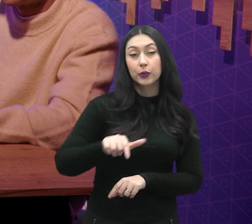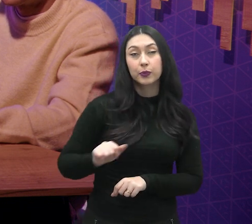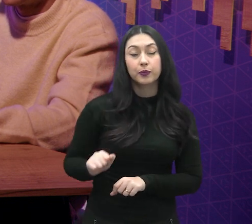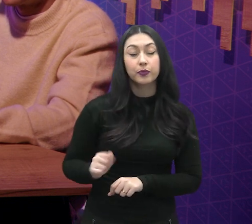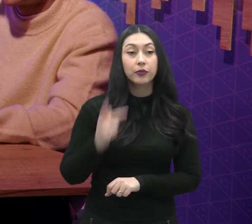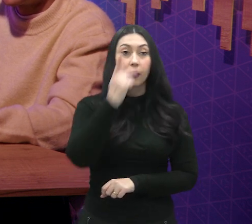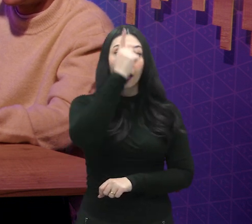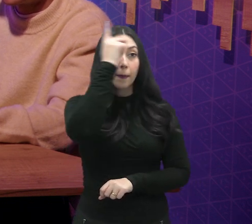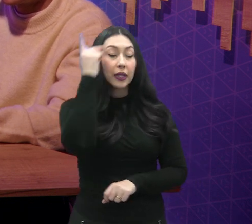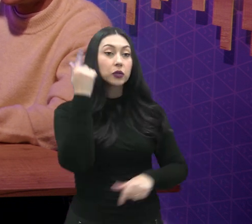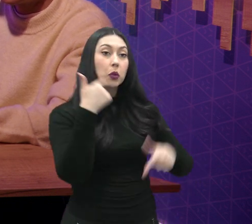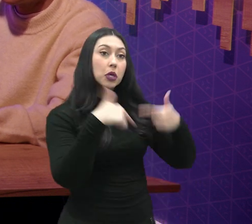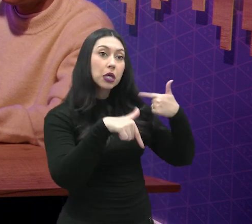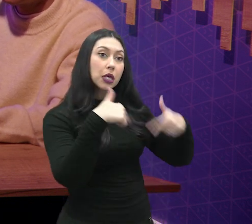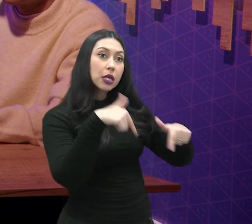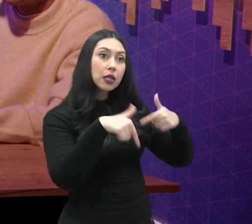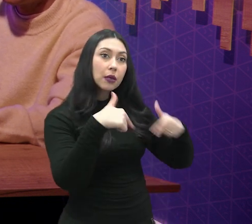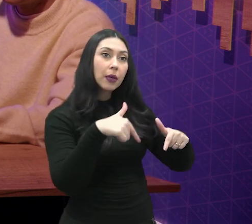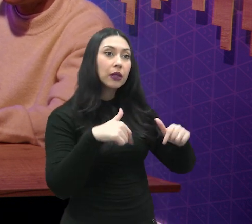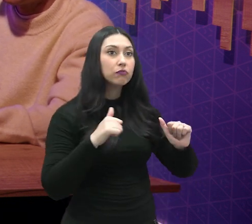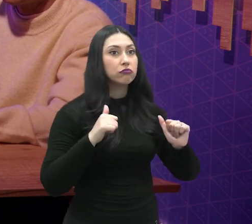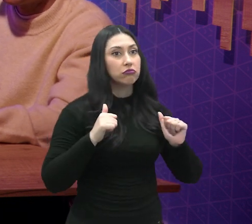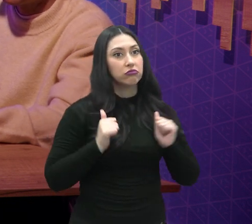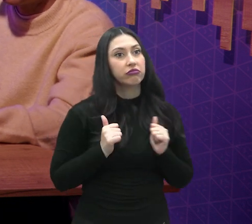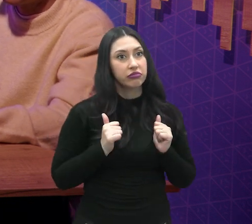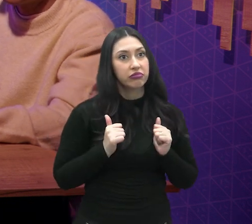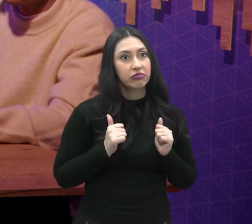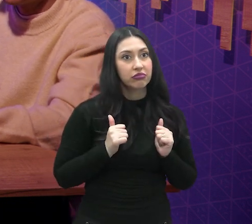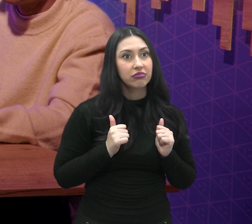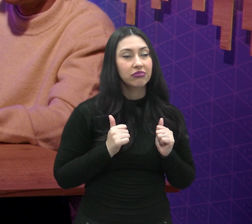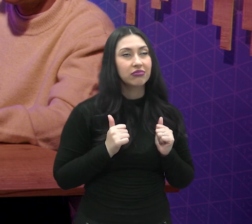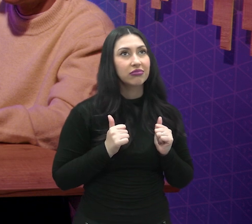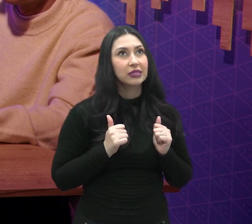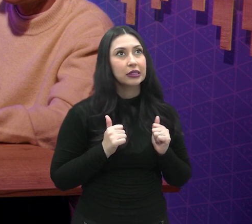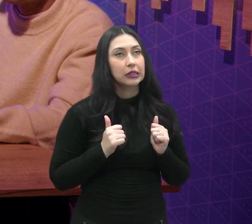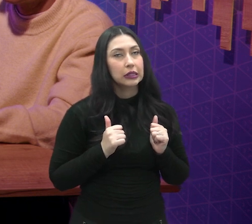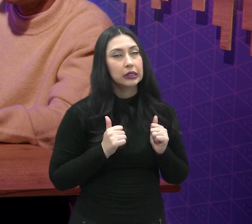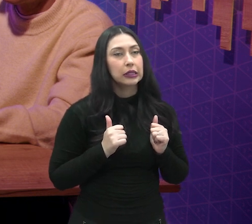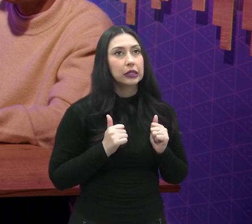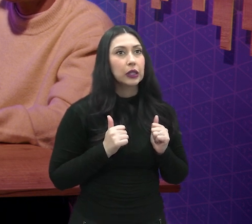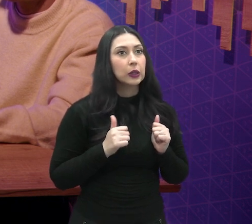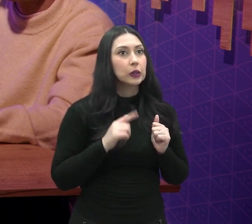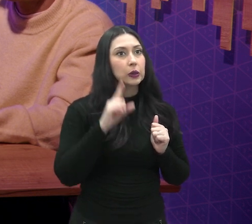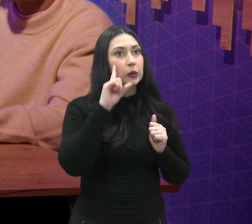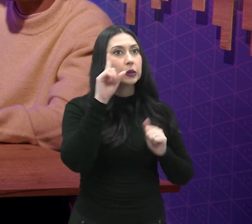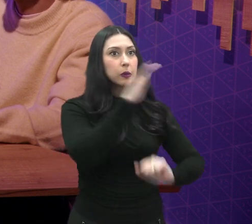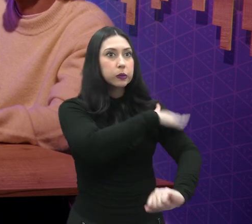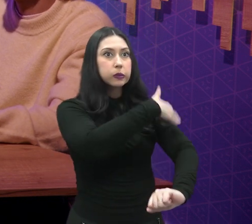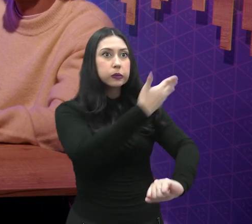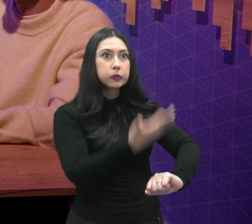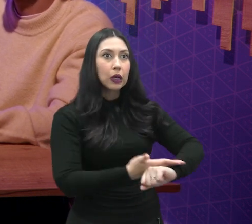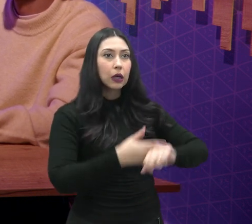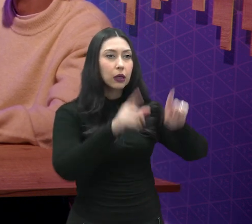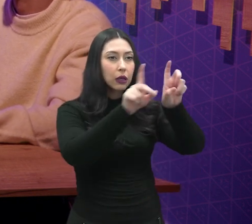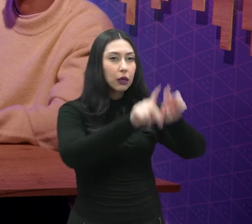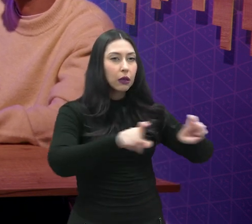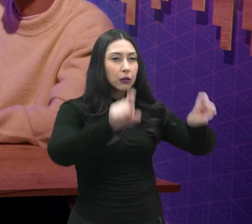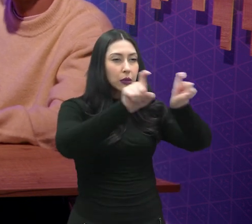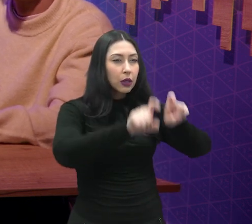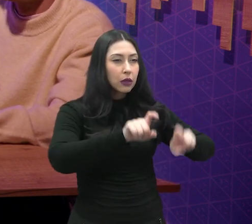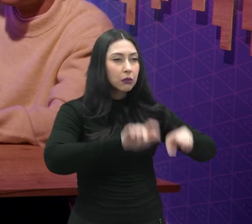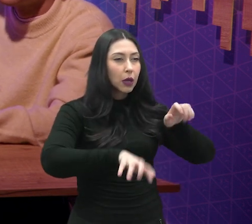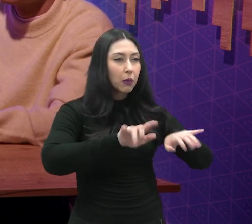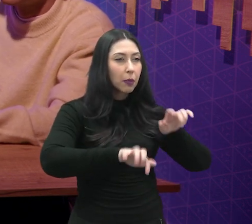tem aqui o próximo, então, que é para quem faz um trabalho sedentário, ou seja, você que fica o dia inteiro na frente de